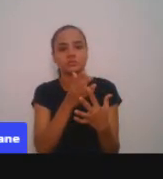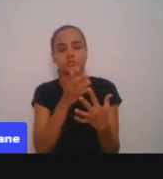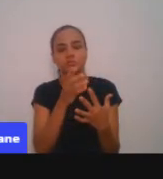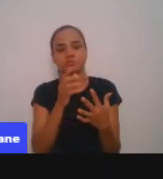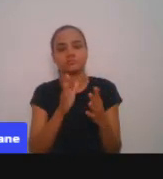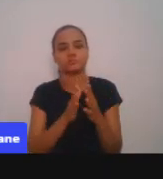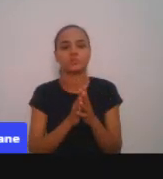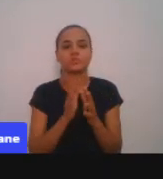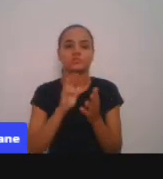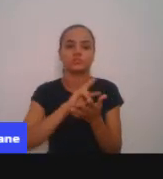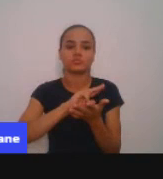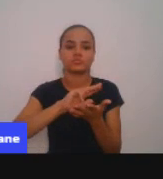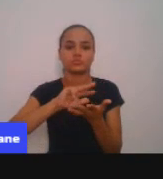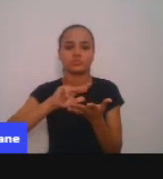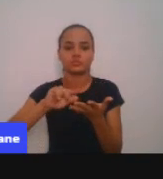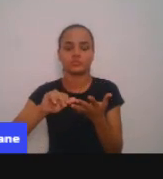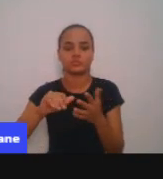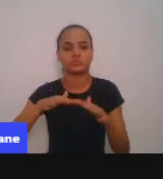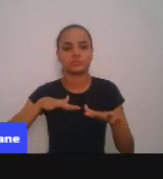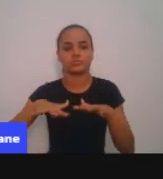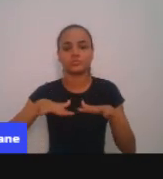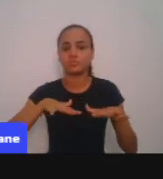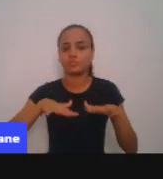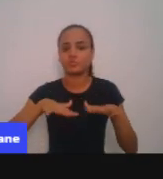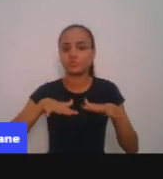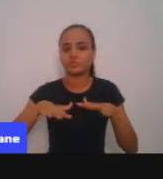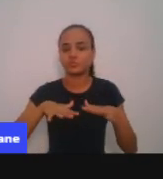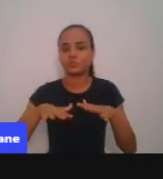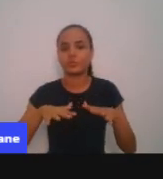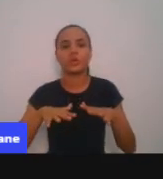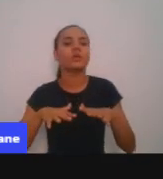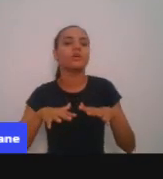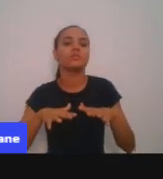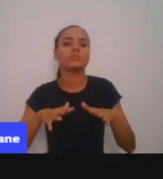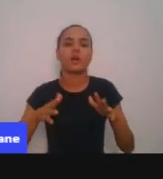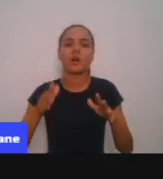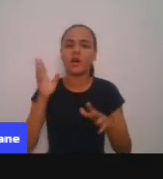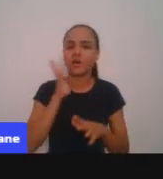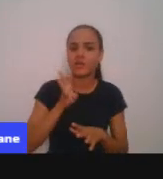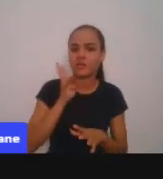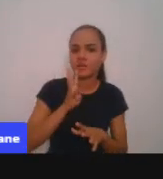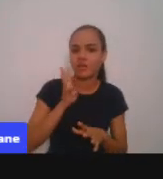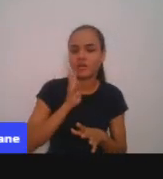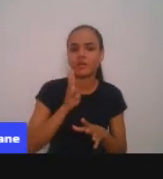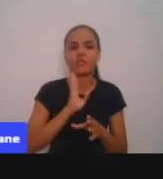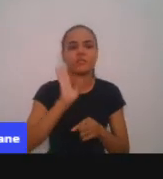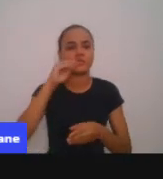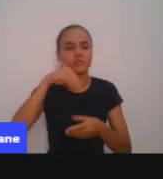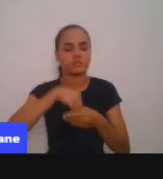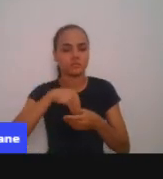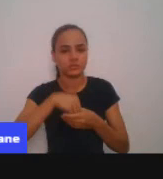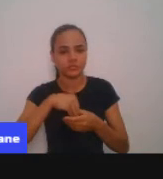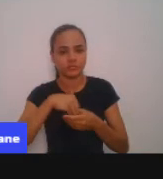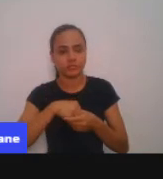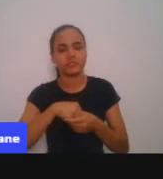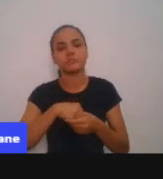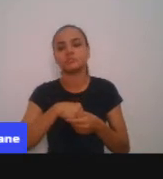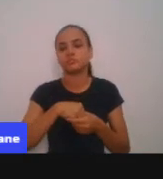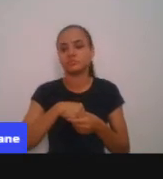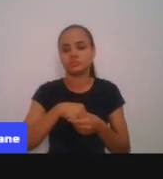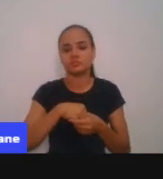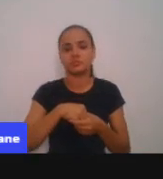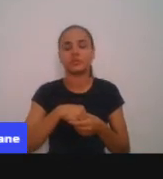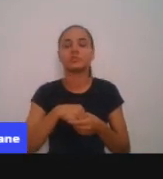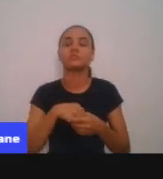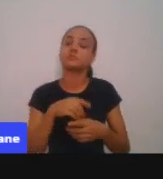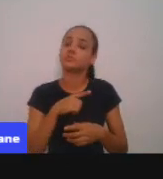as animações. Então, por isso, e ele é bem claro nisso. Então, eu coloquei esses dois vídeos aí que eles mostram como utilizar